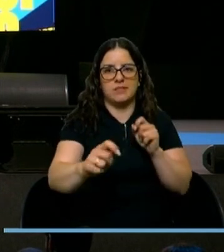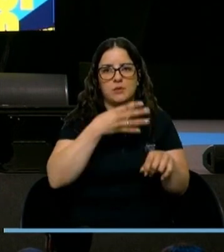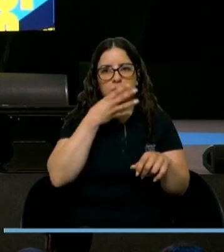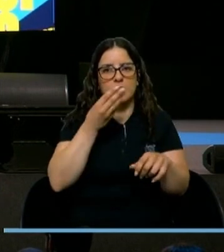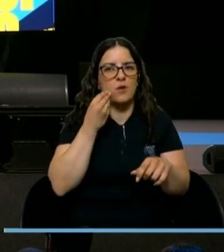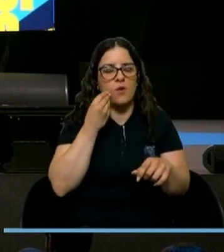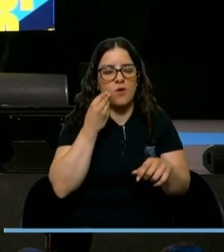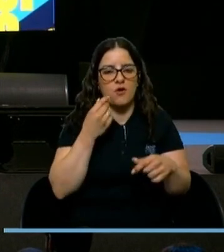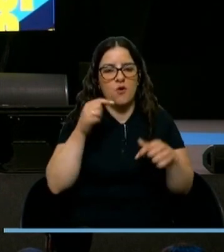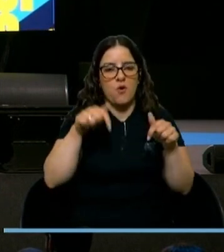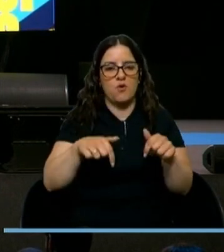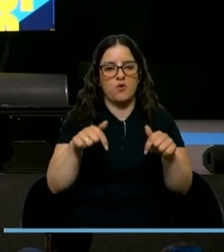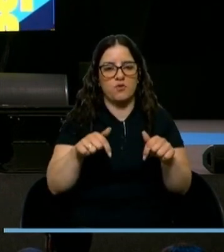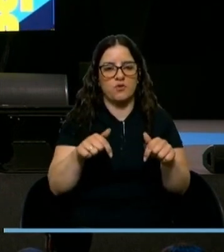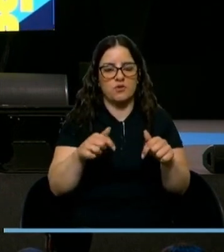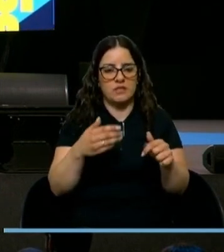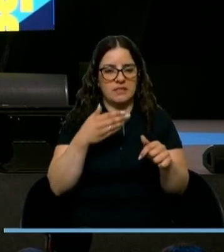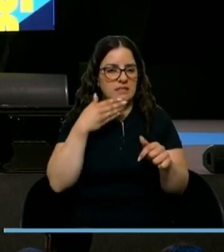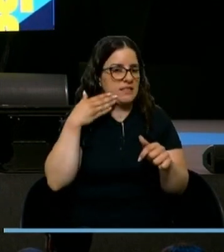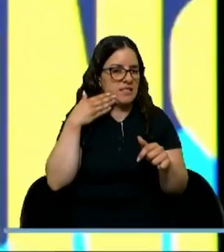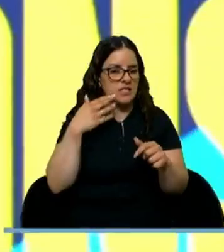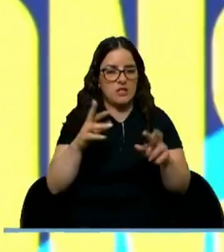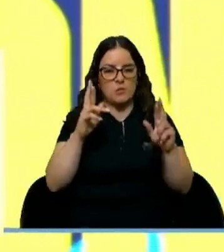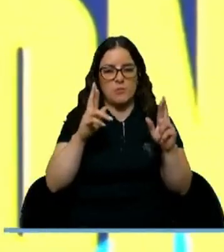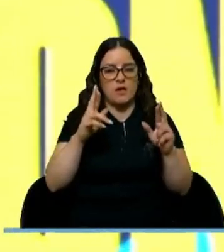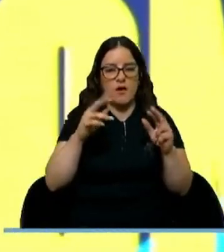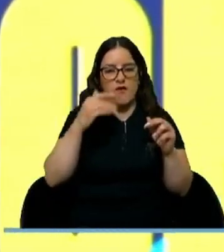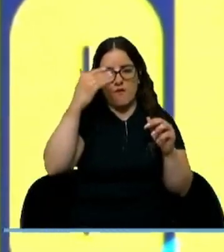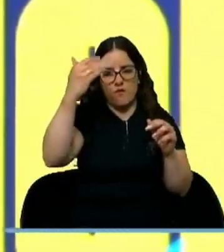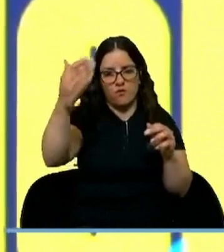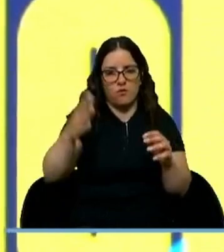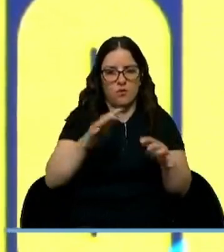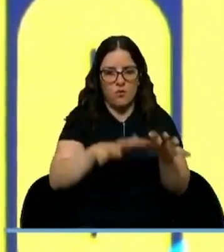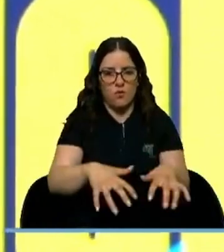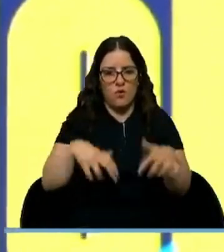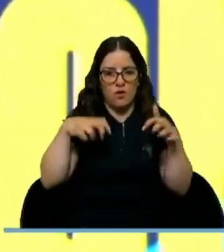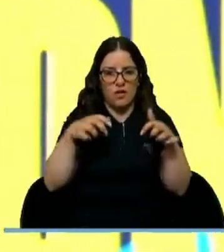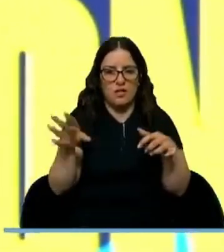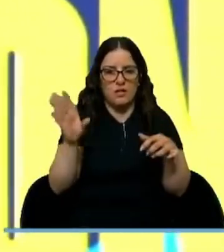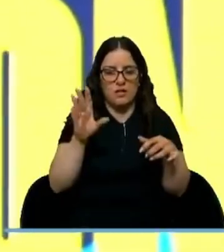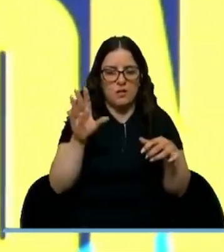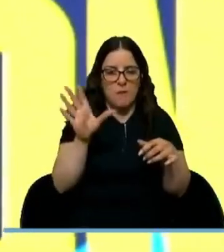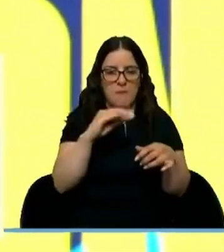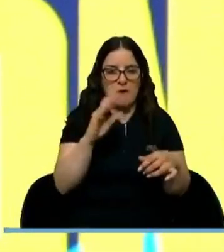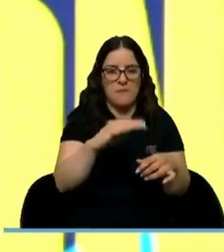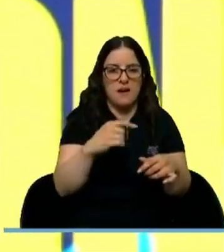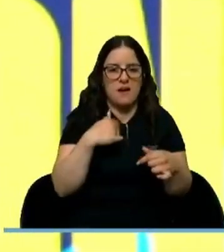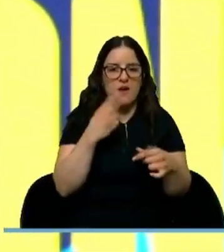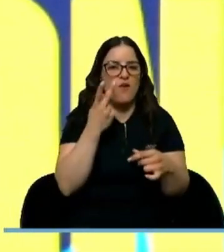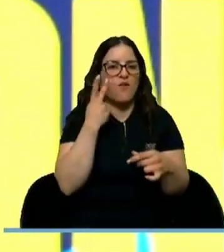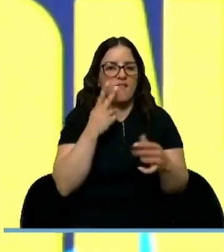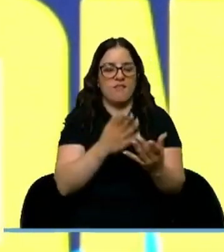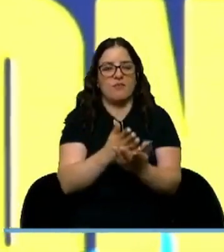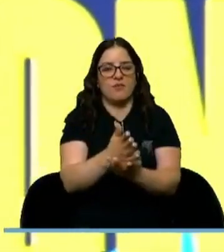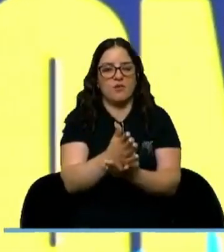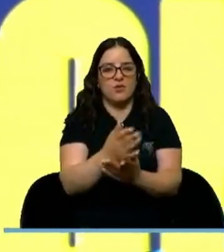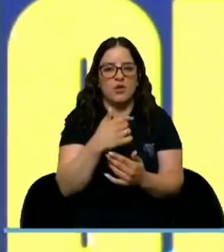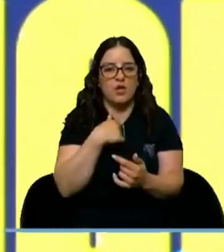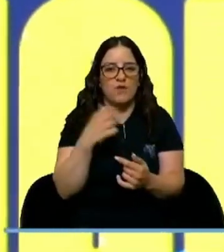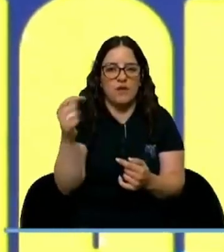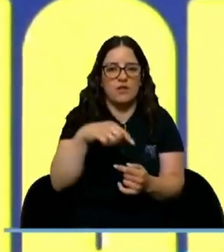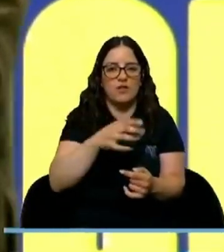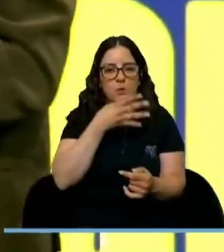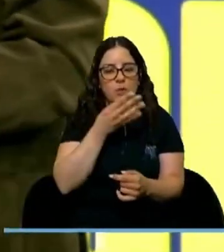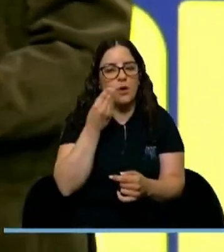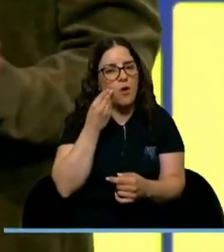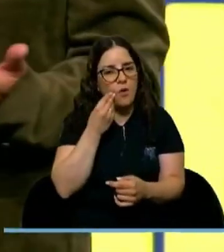muito cedo, espero que a prazo haja outro congresso e eu ainda esteja vivo e haja a possibilidade de eu vir cá explicar como. Até